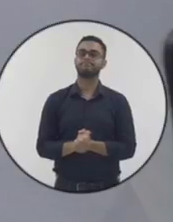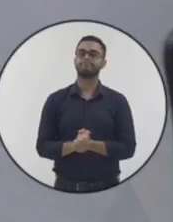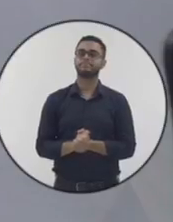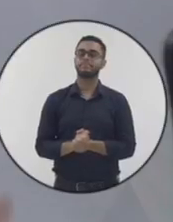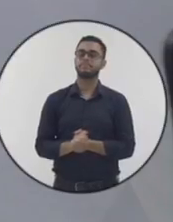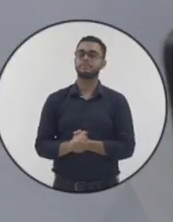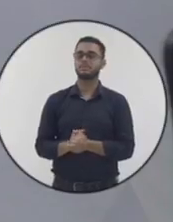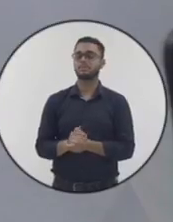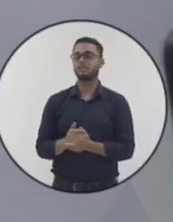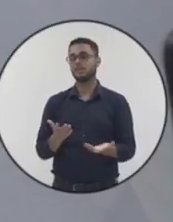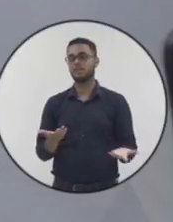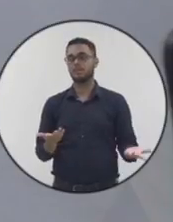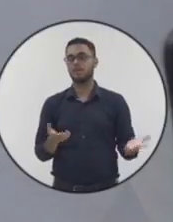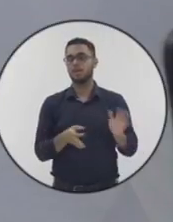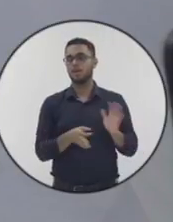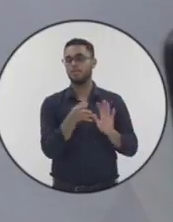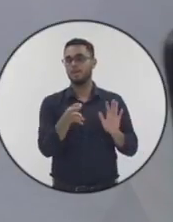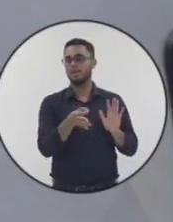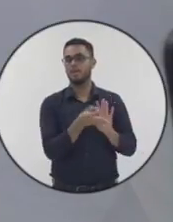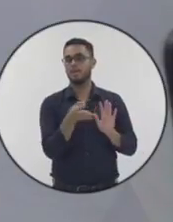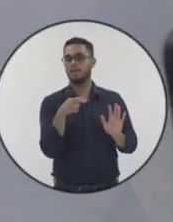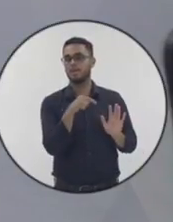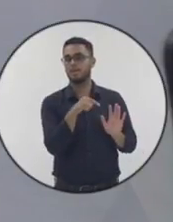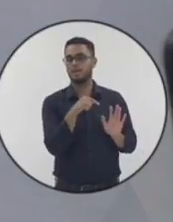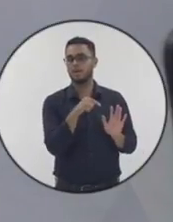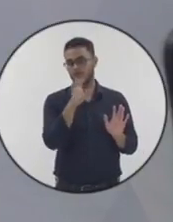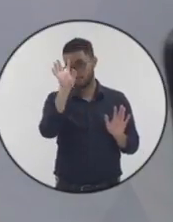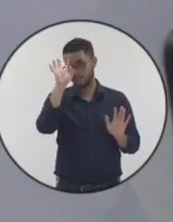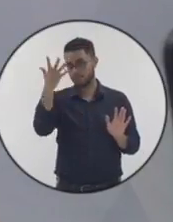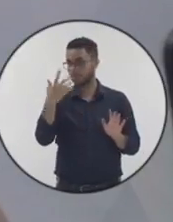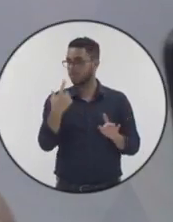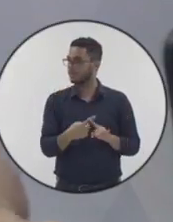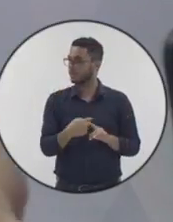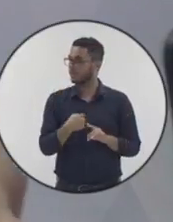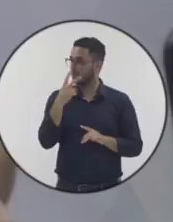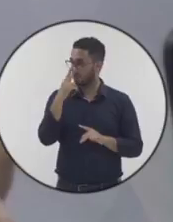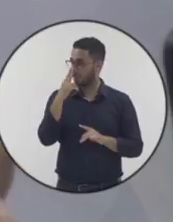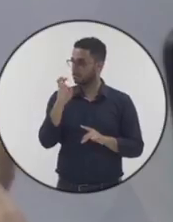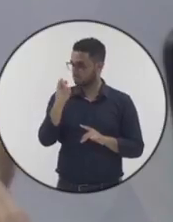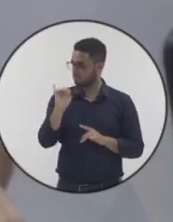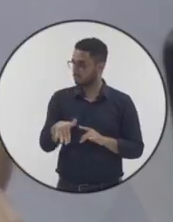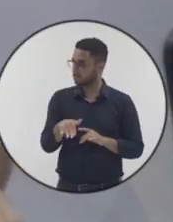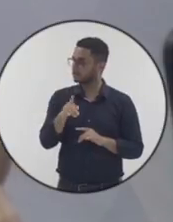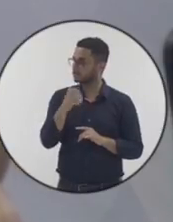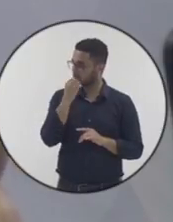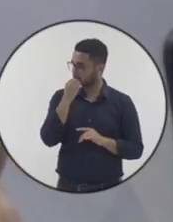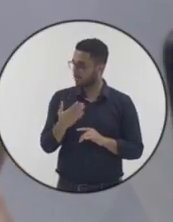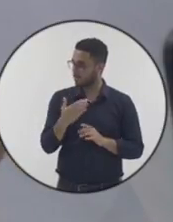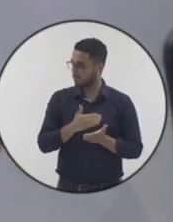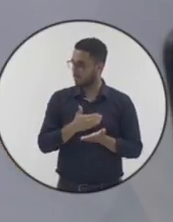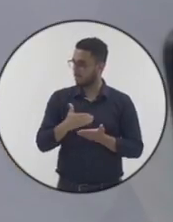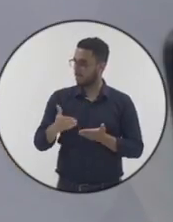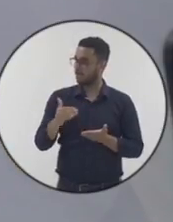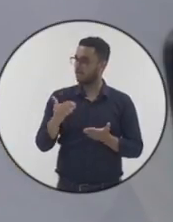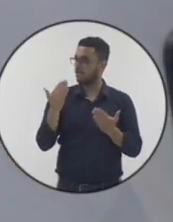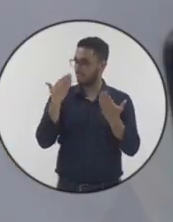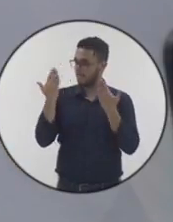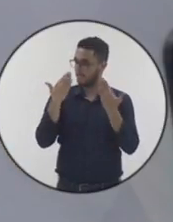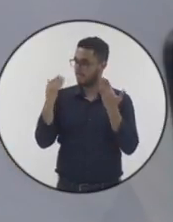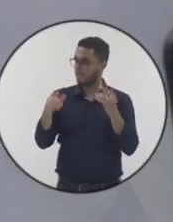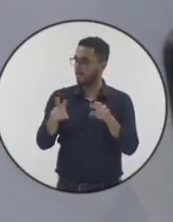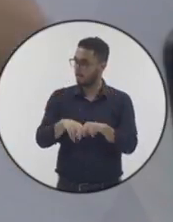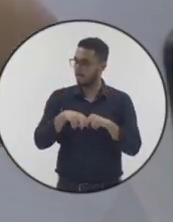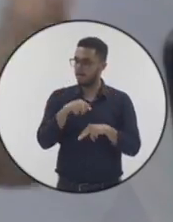impressões em relação à resolução, que eu acho que é, sim, né, um pioneirismo da psicologia, muito em função também